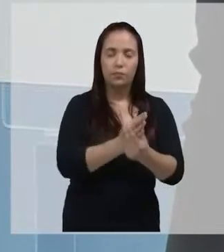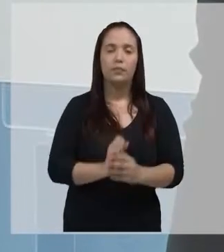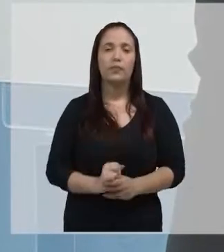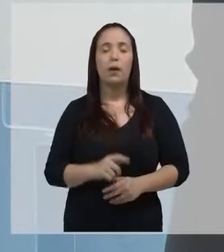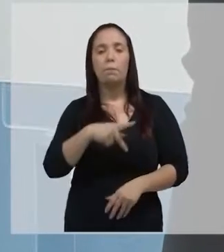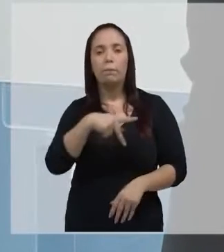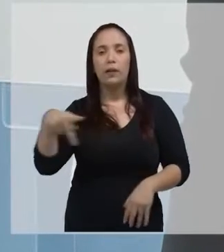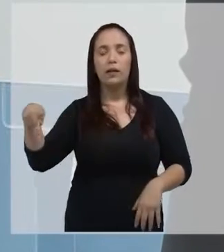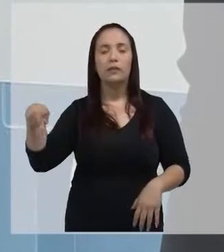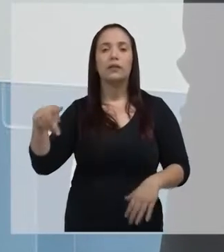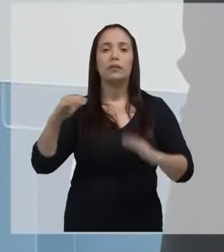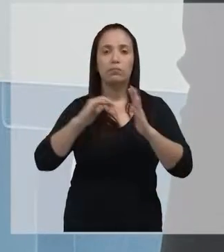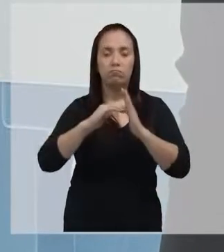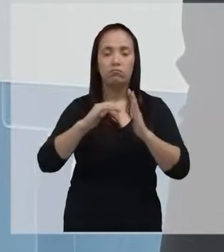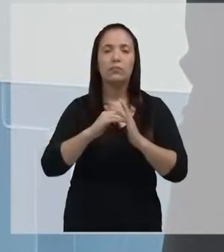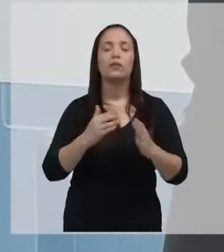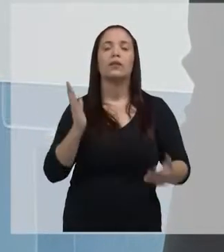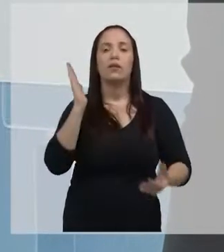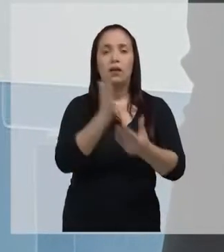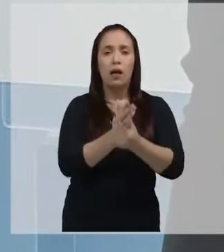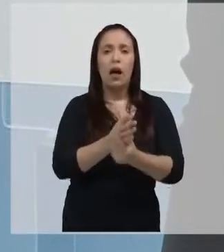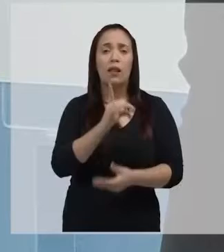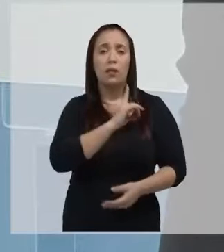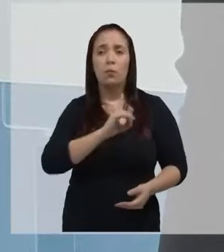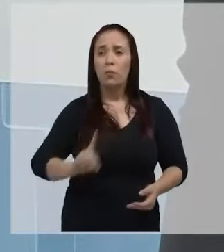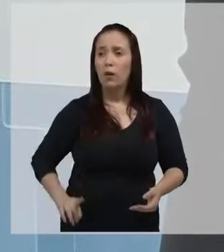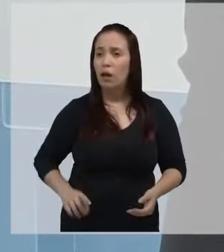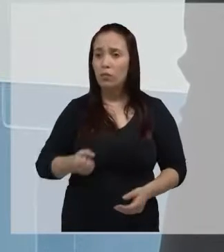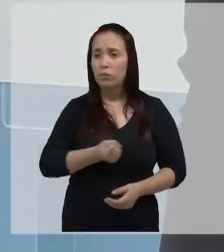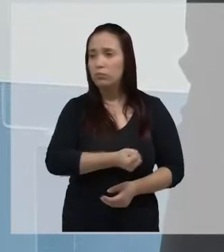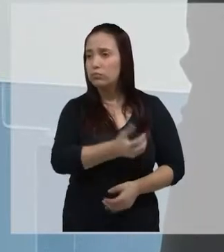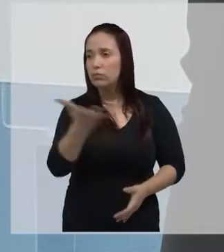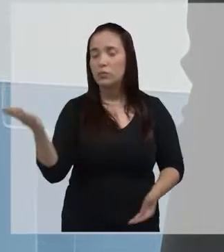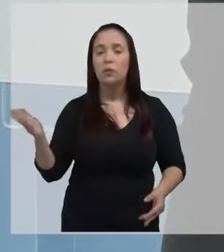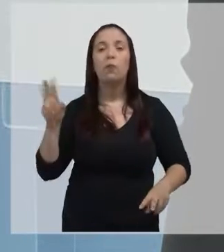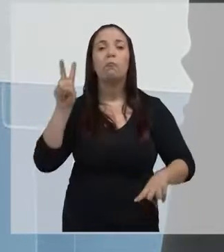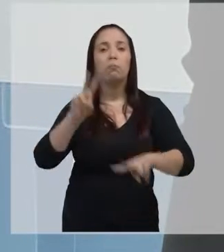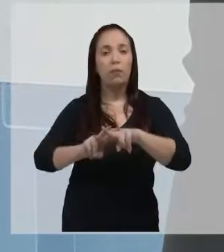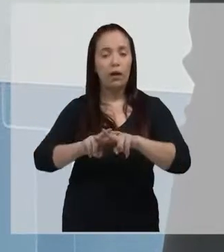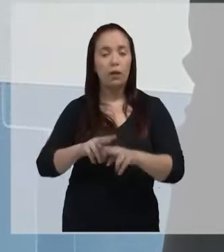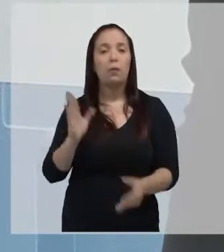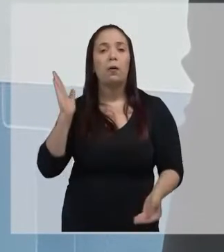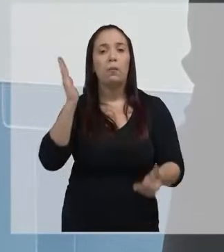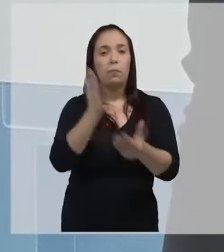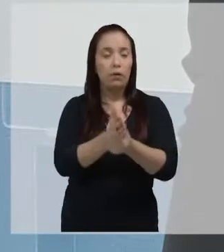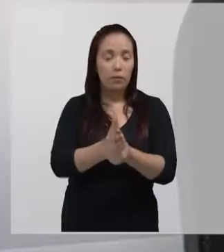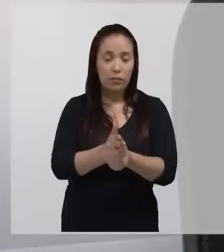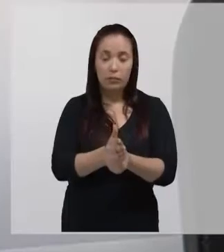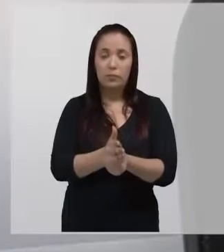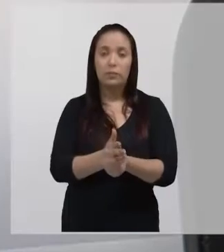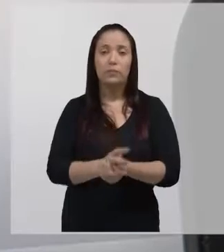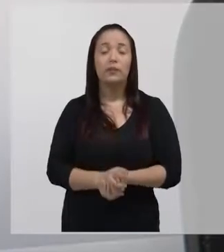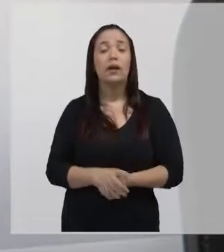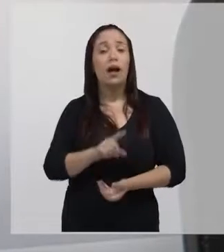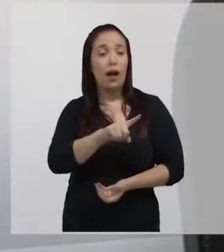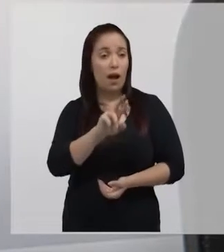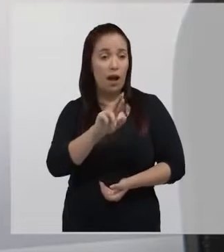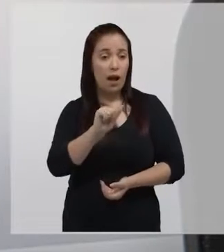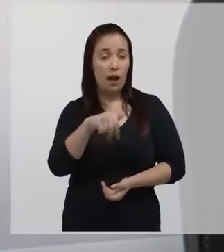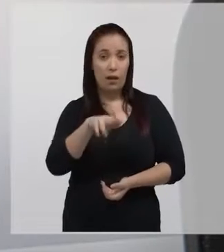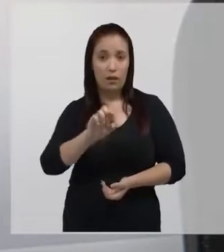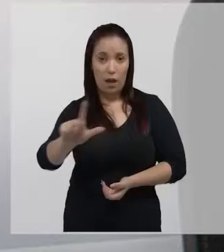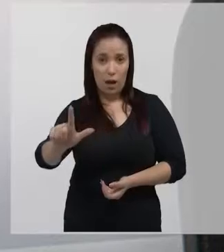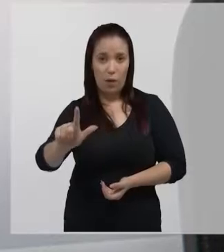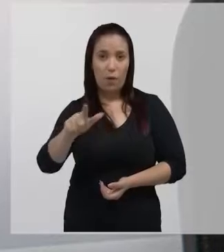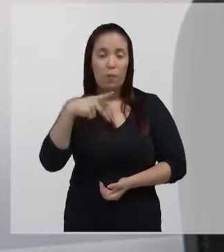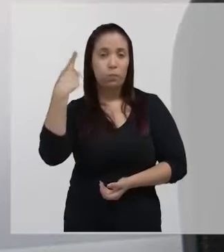Câmara denunciado. Vários deputados presos. Tem, inclusive, e você viu o vários discurso deputados da Raquel processados. Dodge? né? O discurso da Raquel Dodge, literalmente,